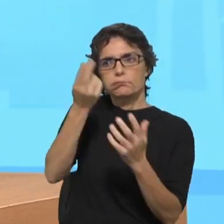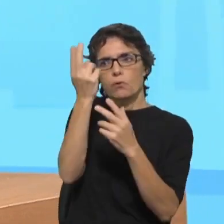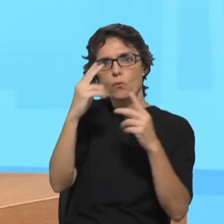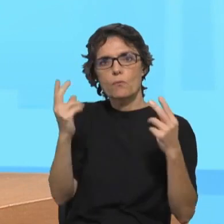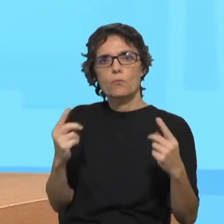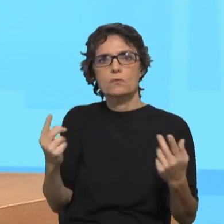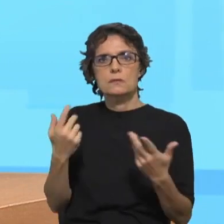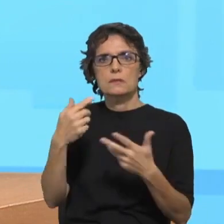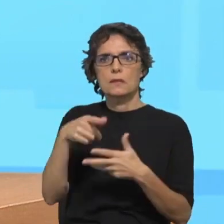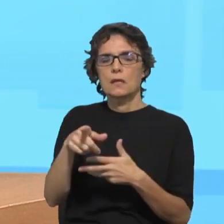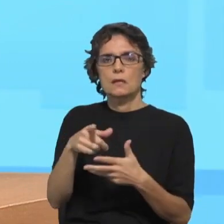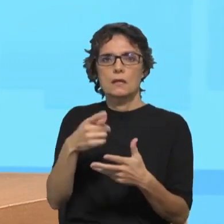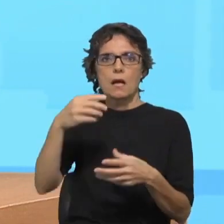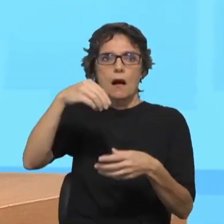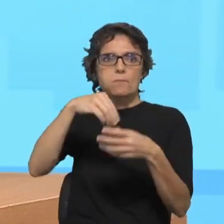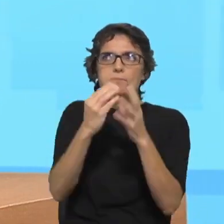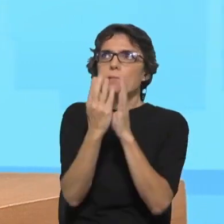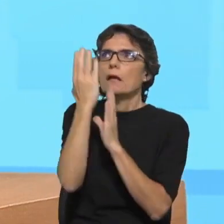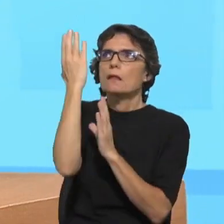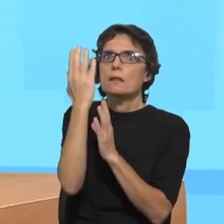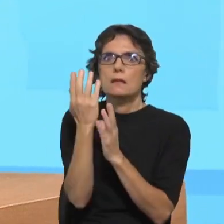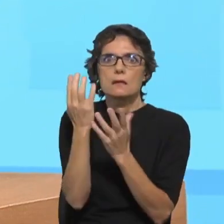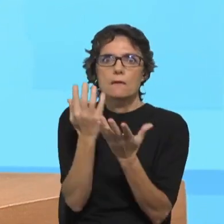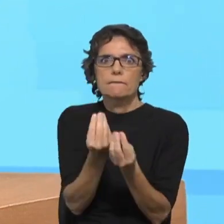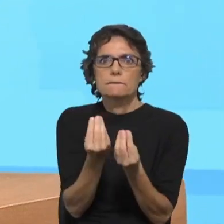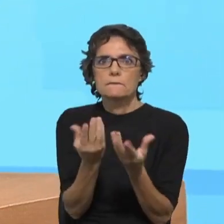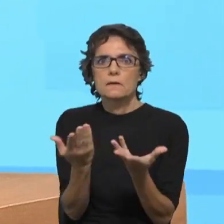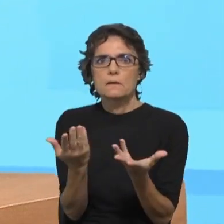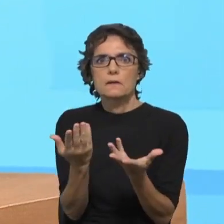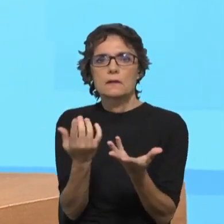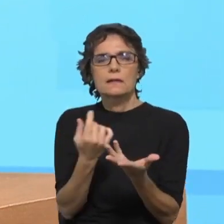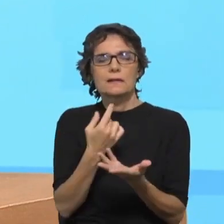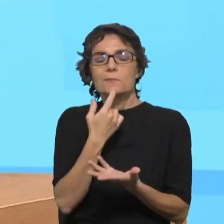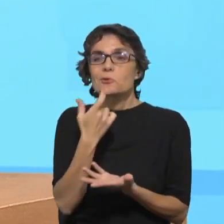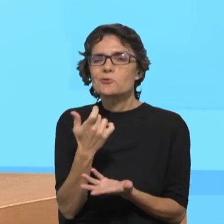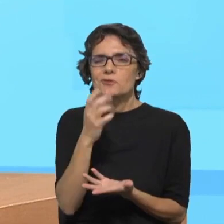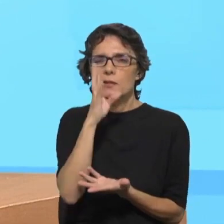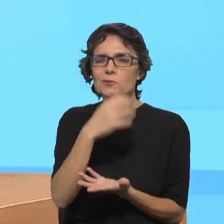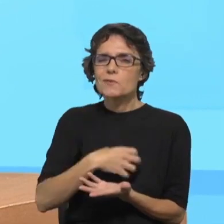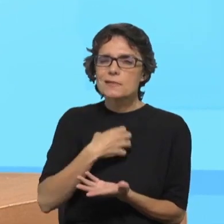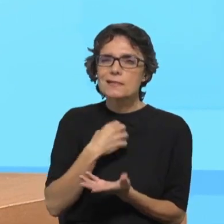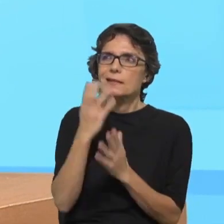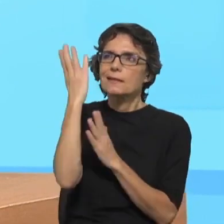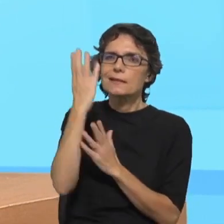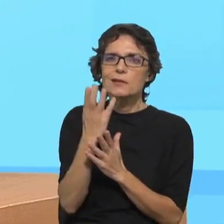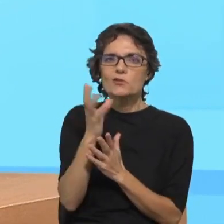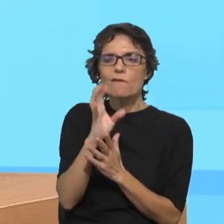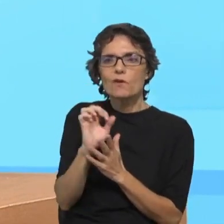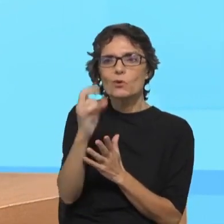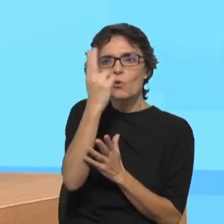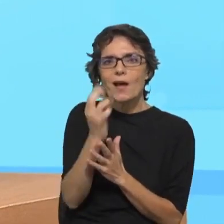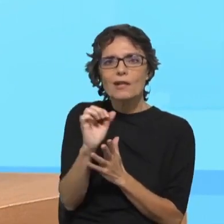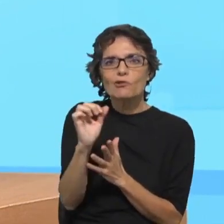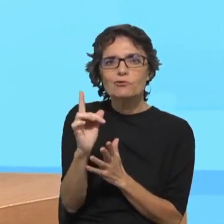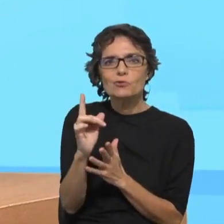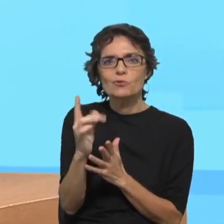lá dentro. Ele próprio a reger está cheio de Deus ou não pensa nisso? Como é que ele